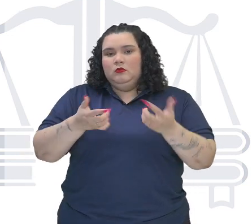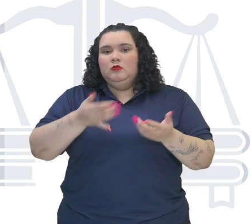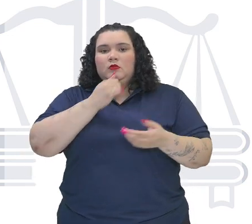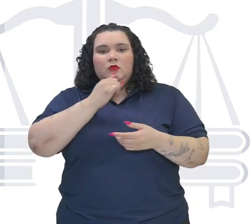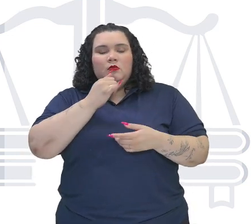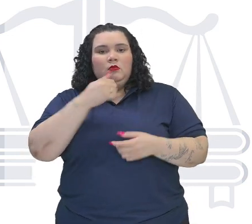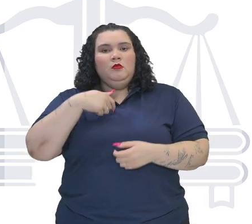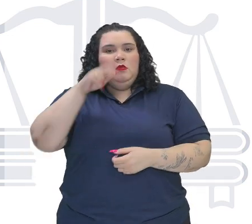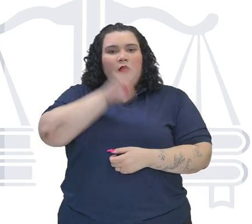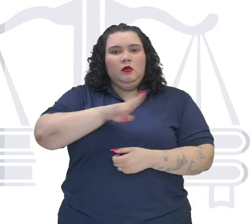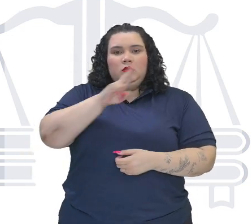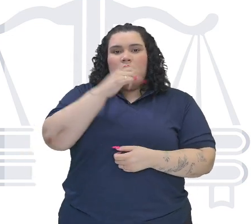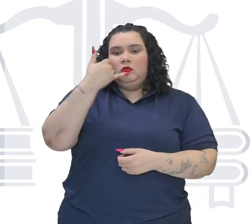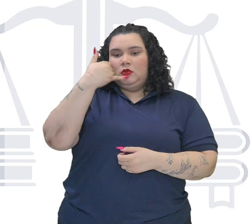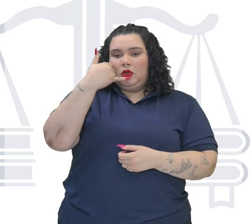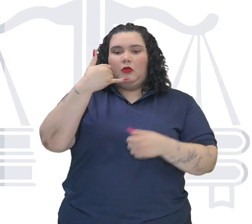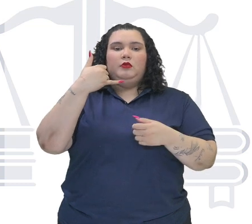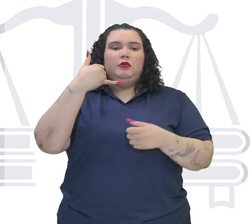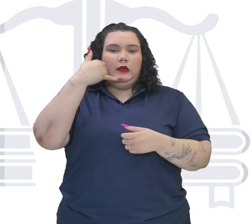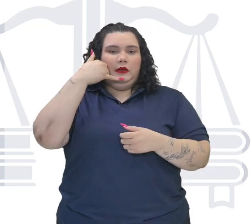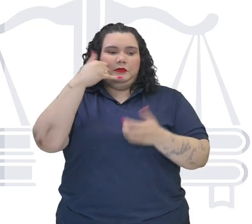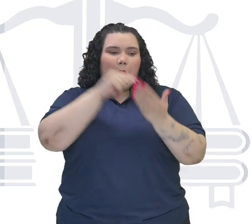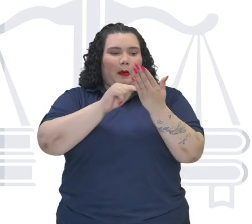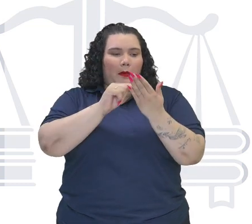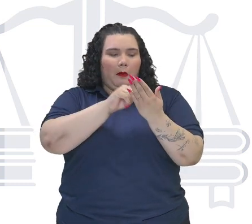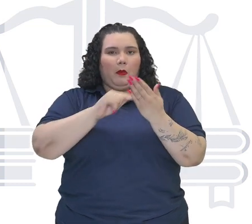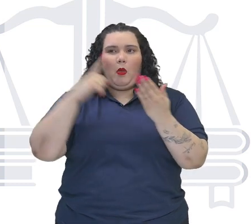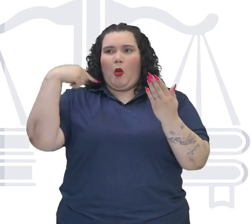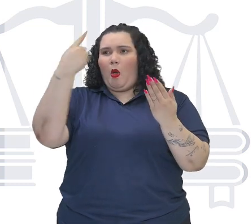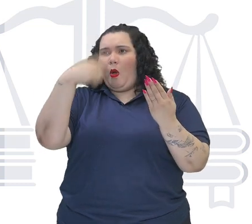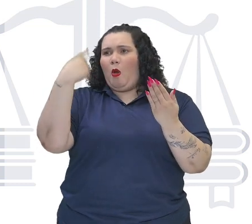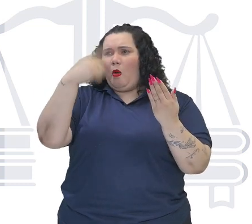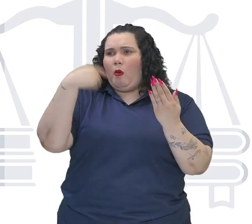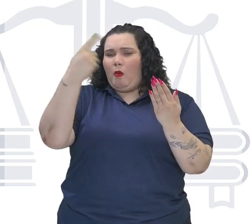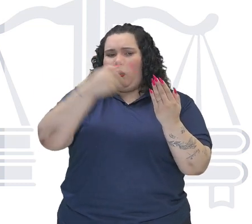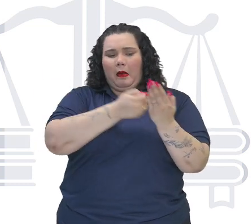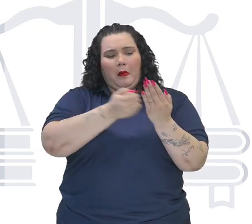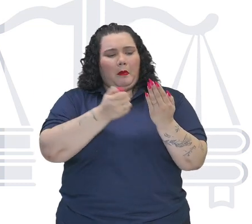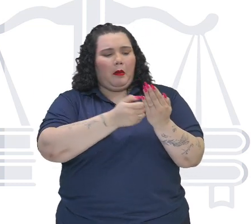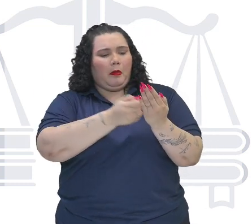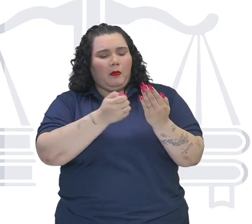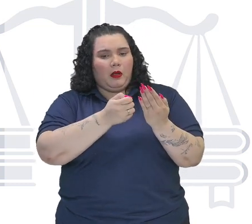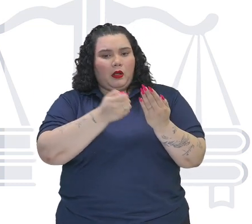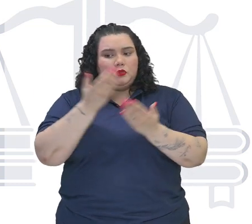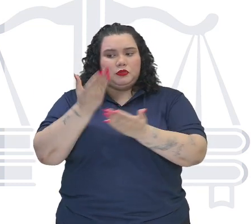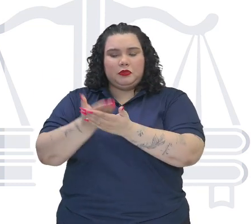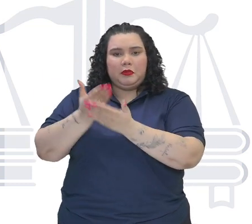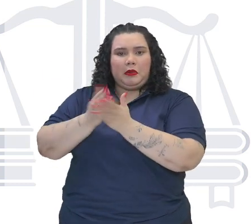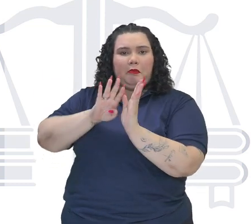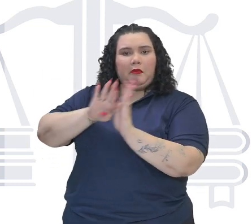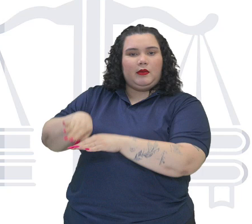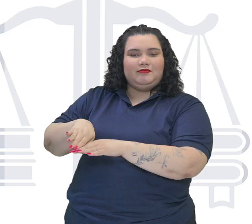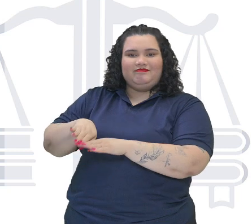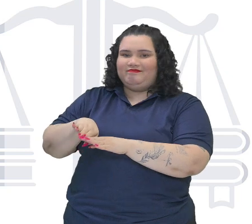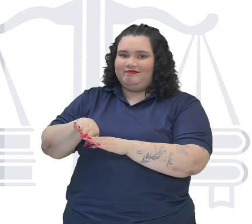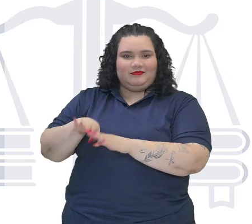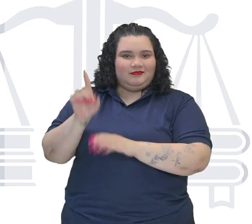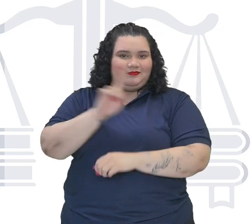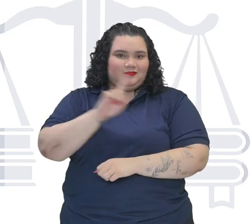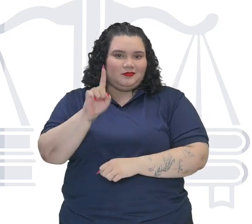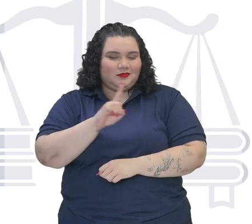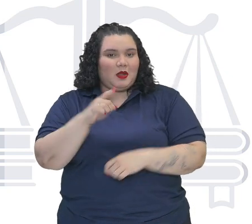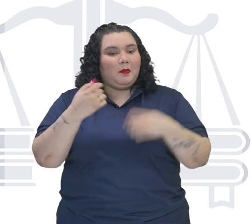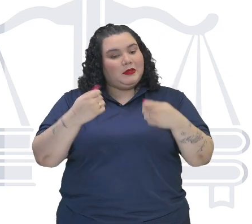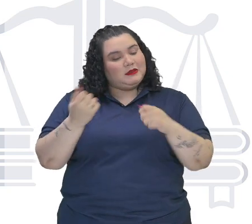muito tempo no celular e isso está atrapalhando eu estudar. Tem que mudar o comportamento. Quando ele passa a pensar sobre